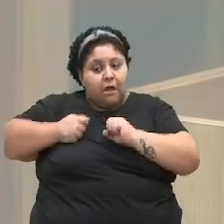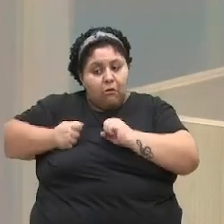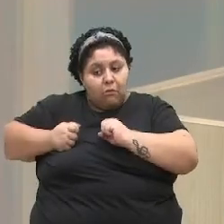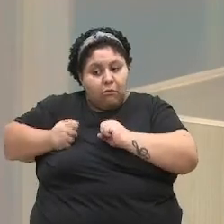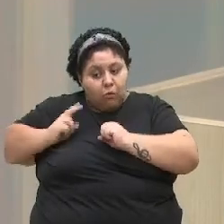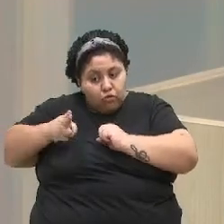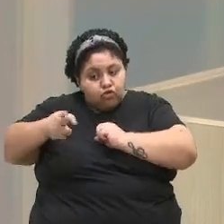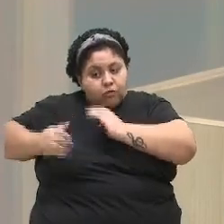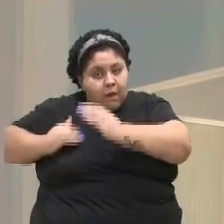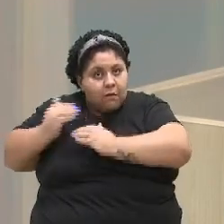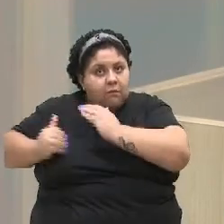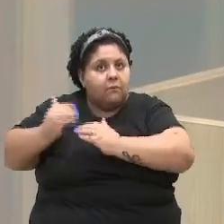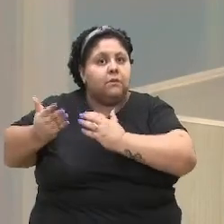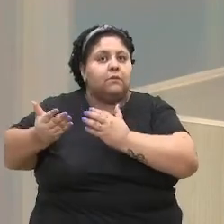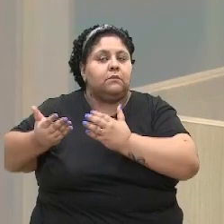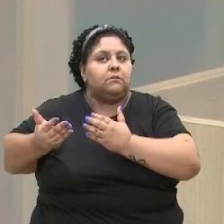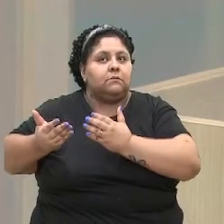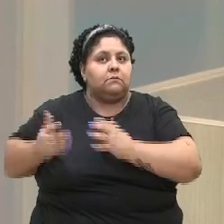andando